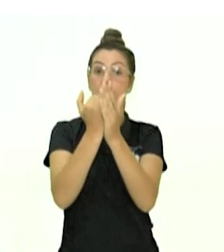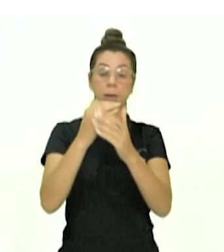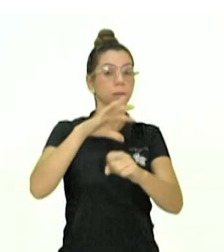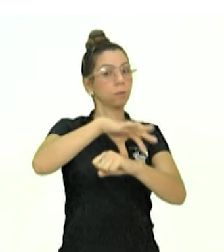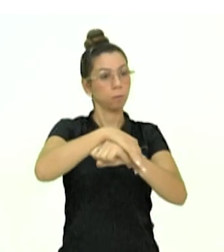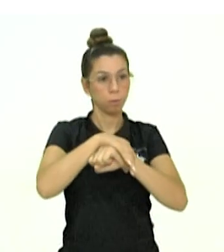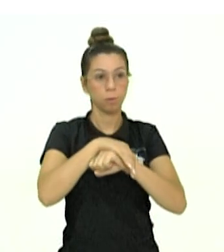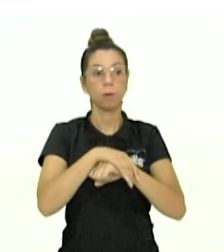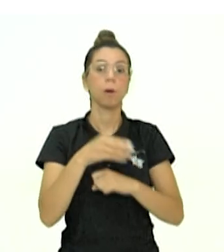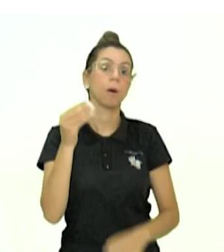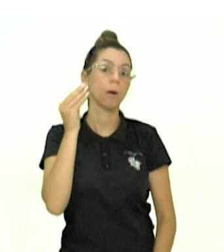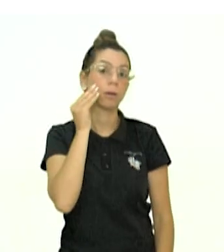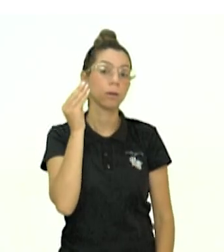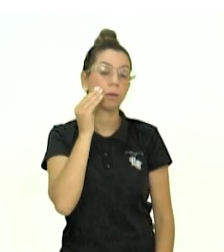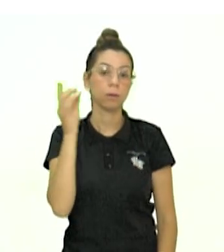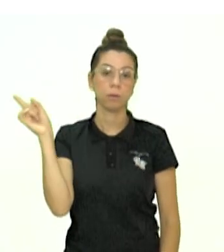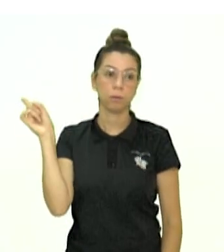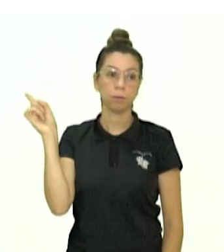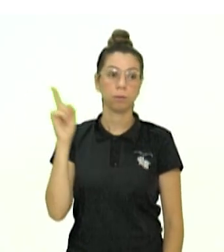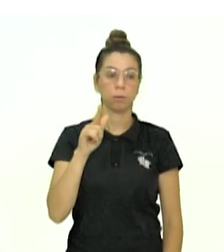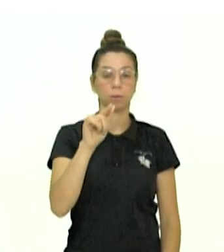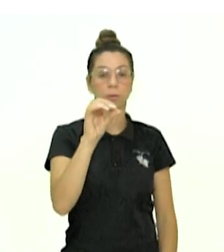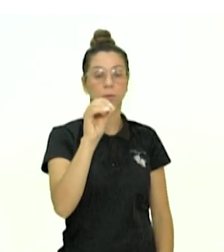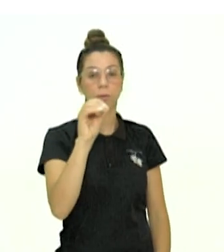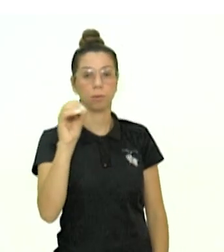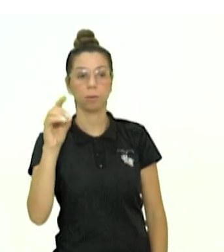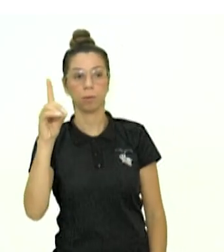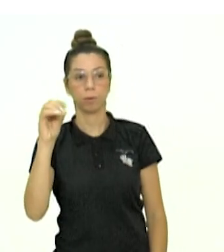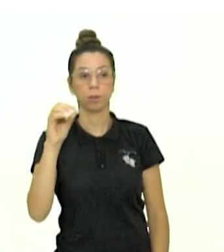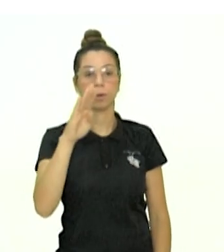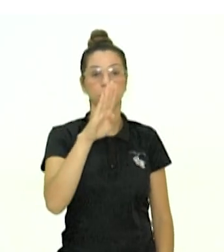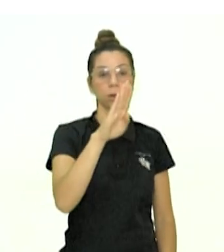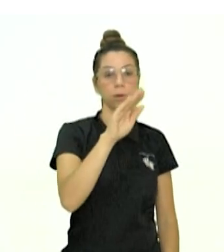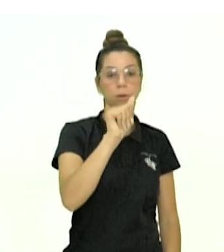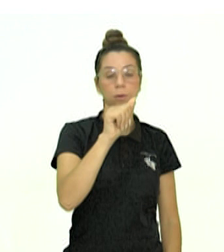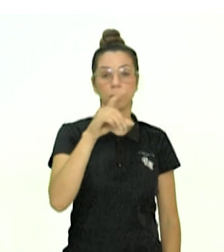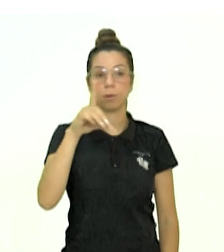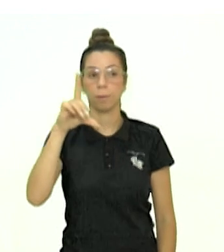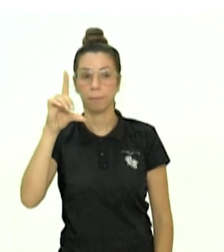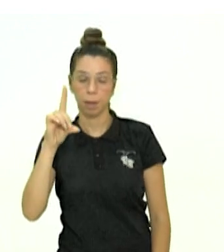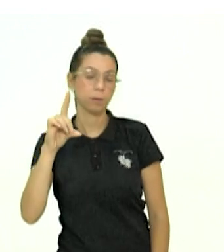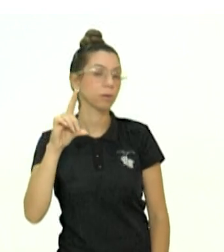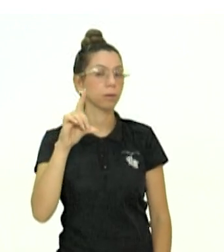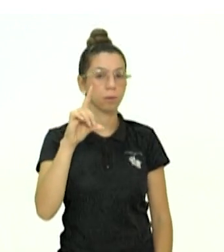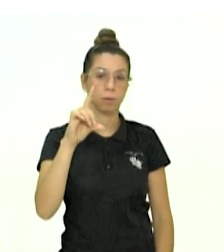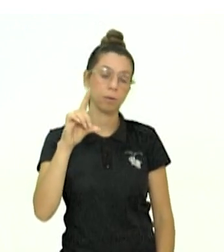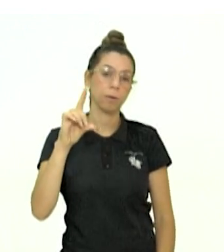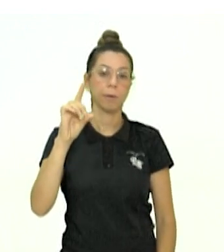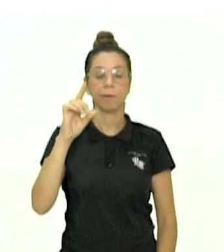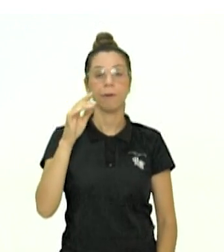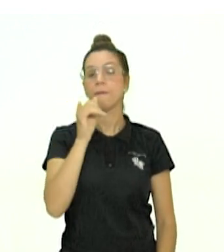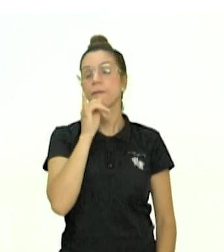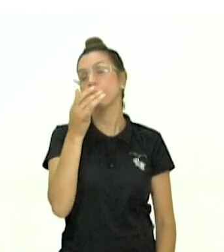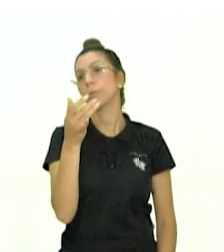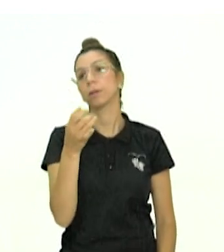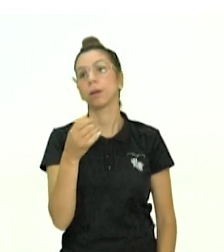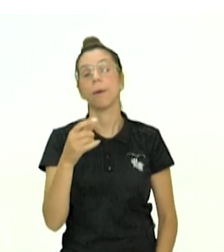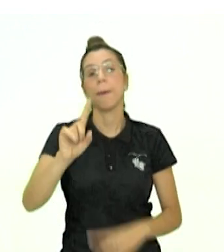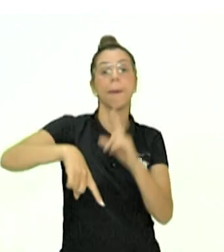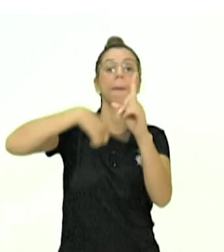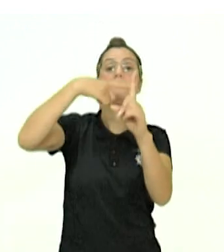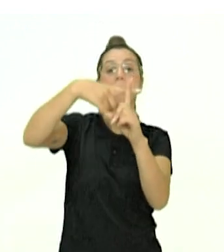Só atentem para esses dois aqui, olha. O good e o bad, que são irregulares. Você não fala mais bom, você